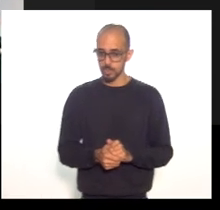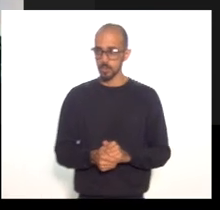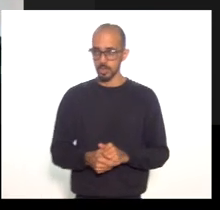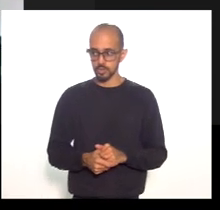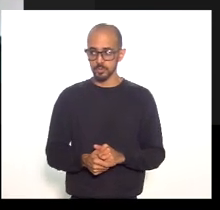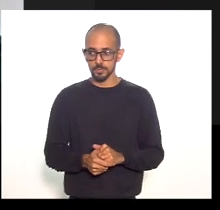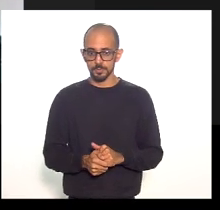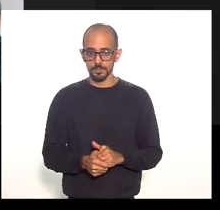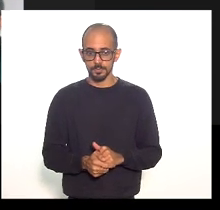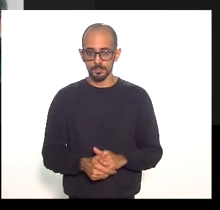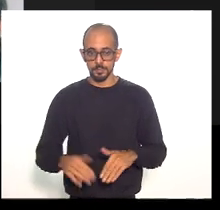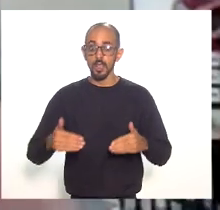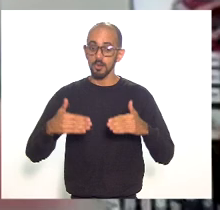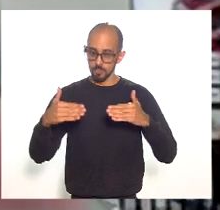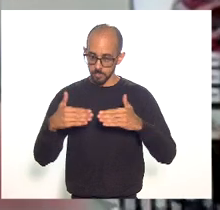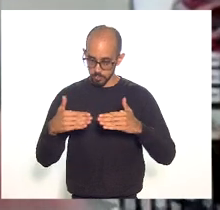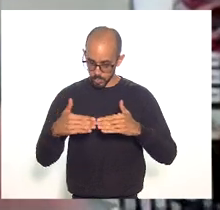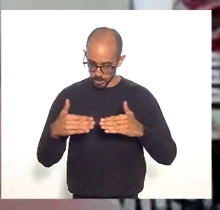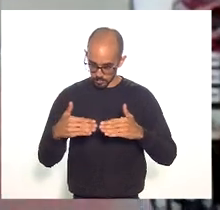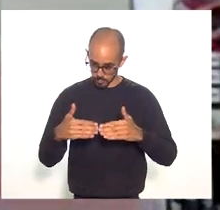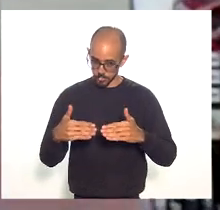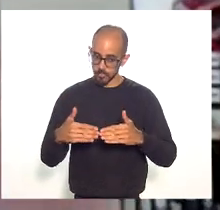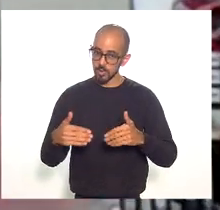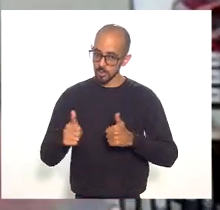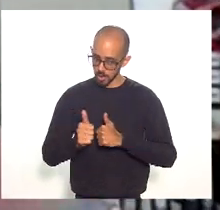Deputado... Parecer favorável, presidente.